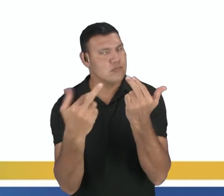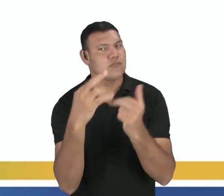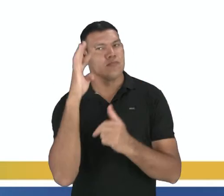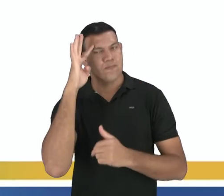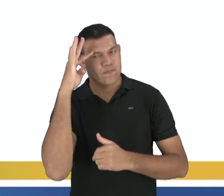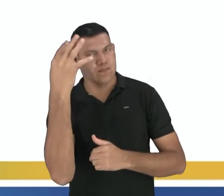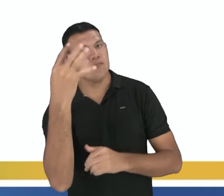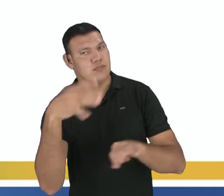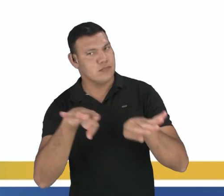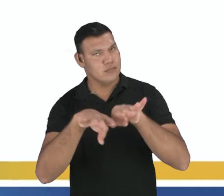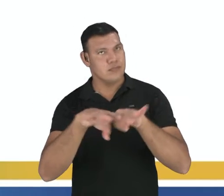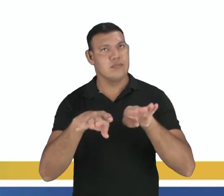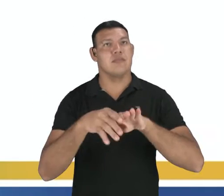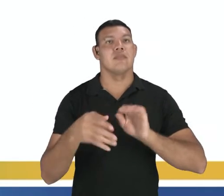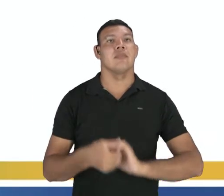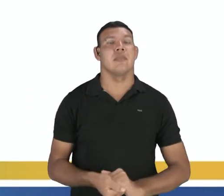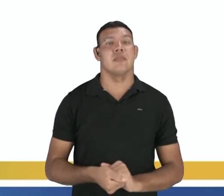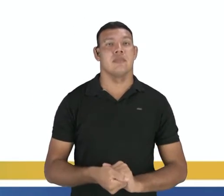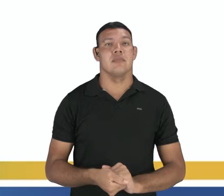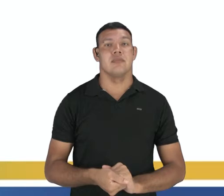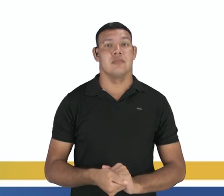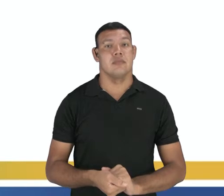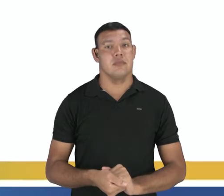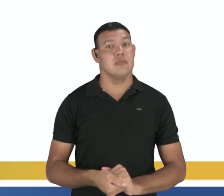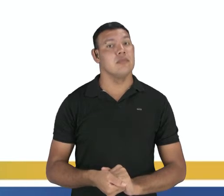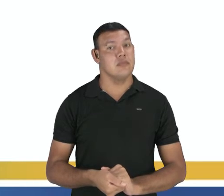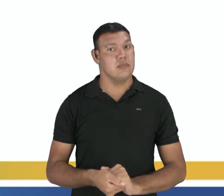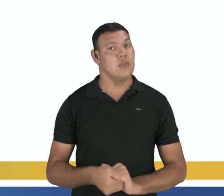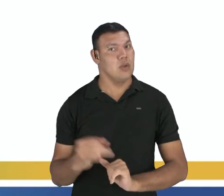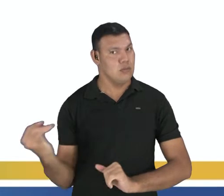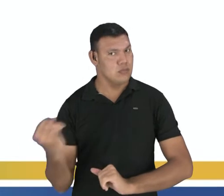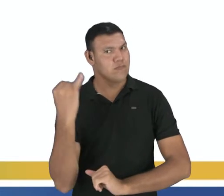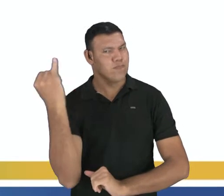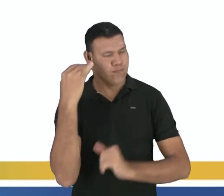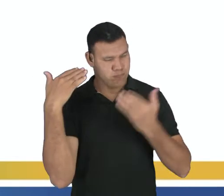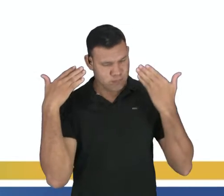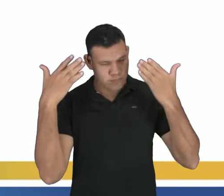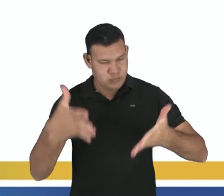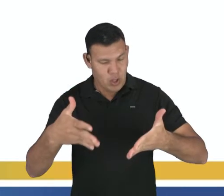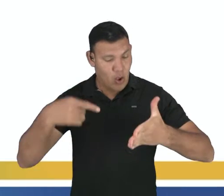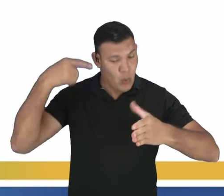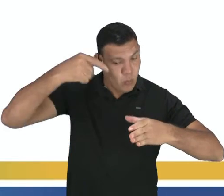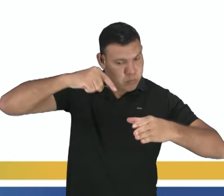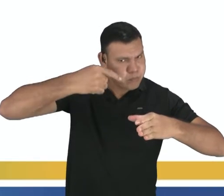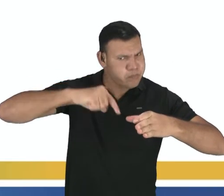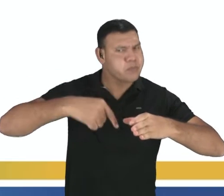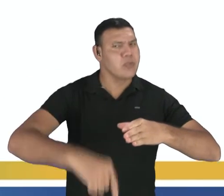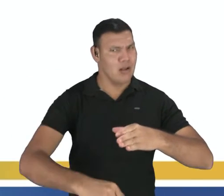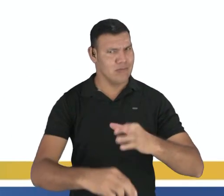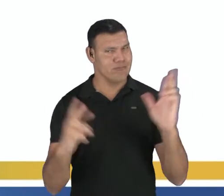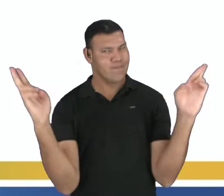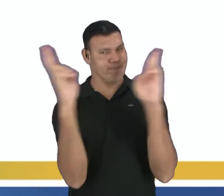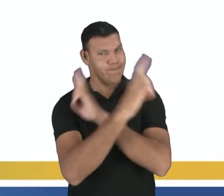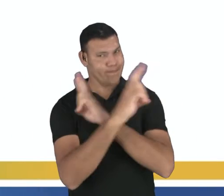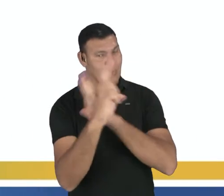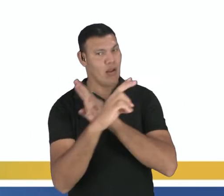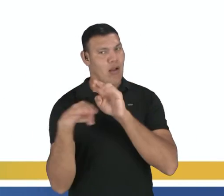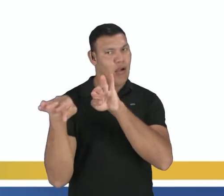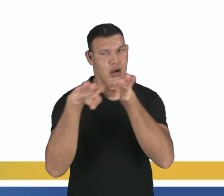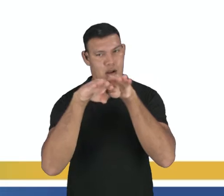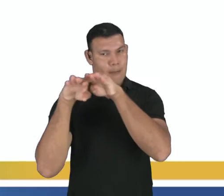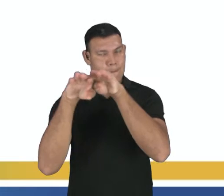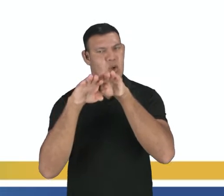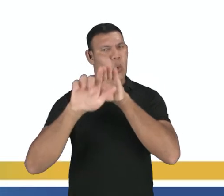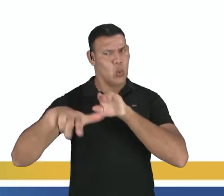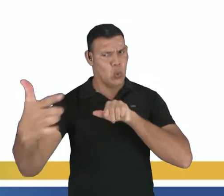seguinte situação, e aí vale ressaltar aqui que você deve se aprofundar em relação a essa igualdade